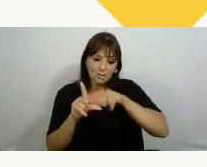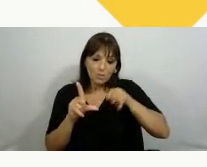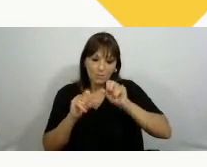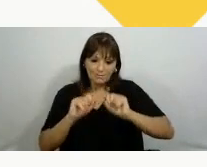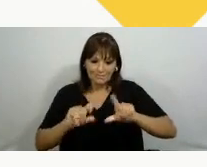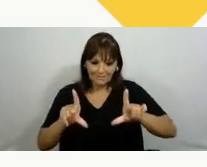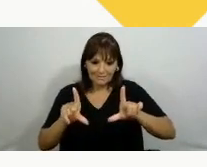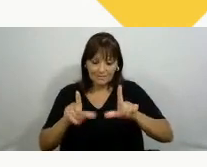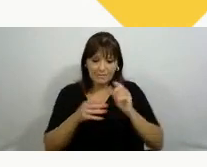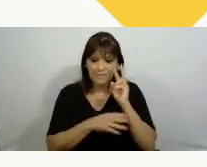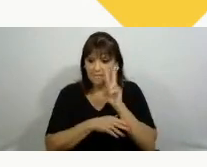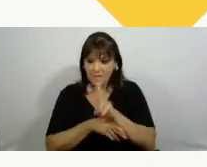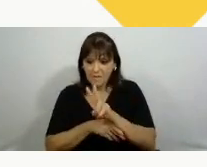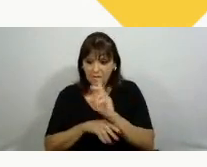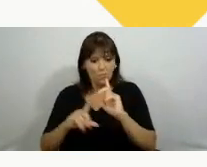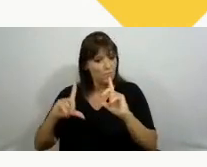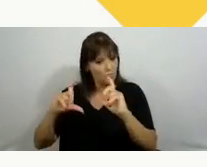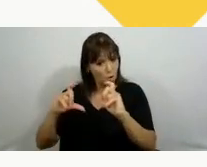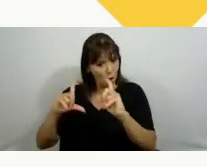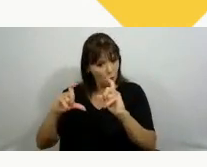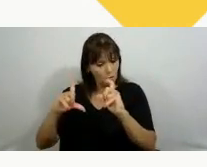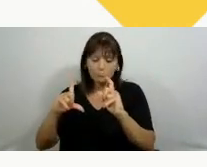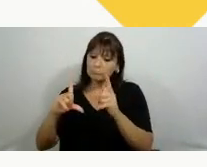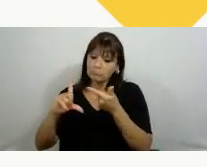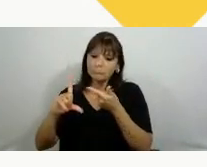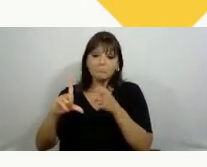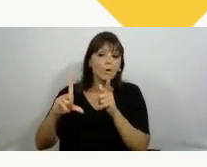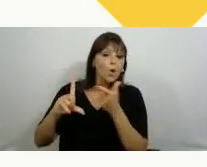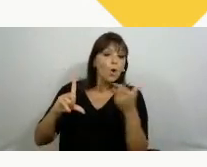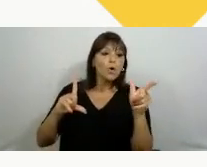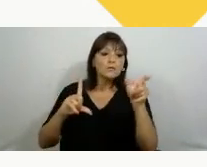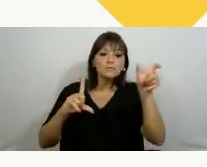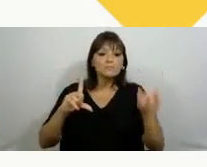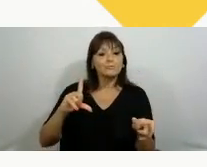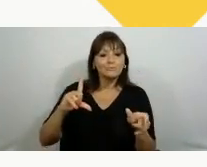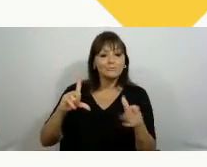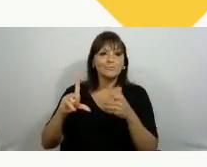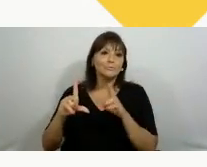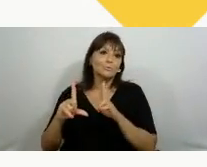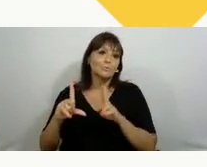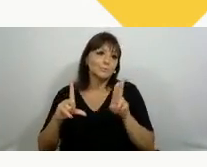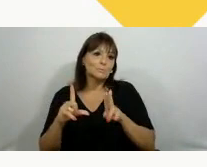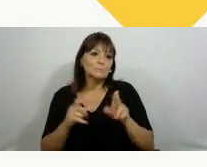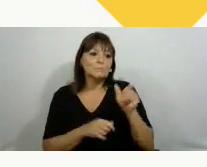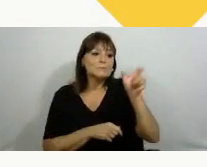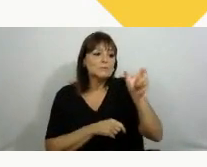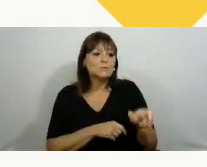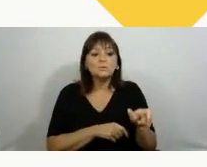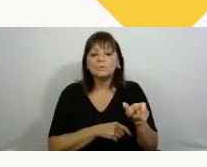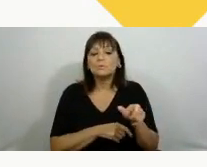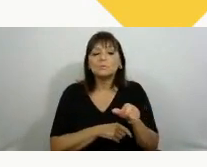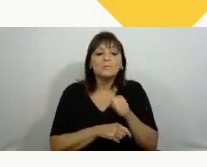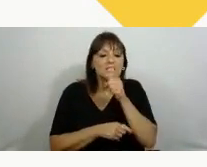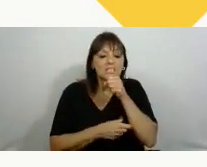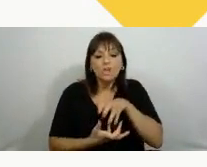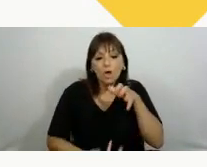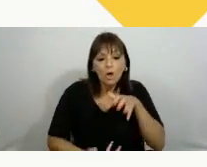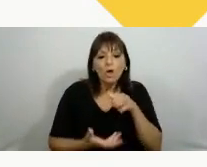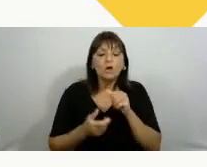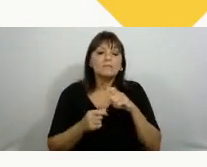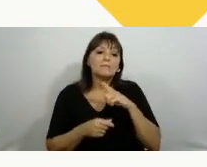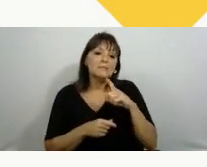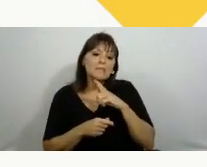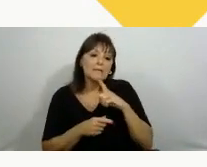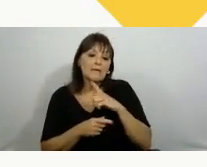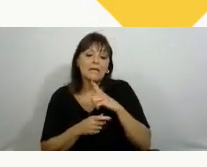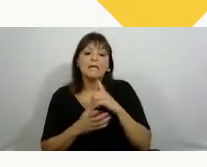publicou no Instagram, que é um outro público que não usa leitor de telas. Pode ser uma pessoa idosa, uma pessoa com déficit cognitivo, ou alguém que realmente só não se atentou